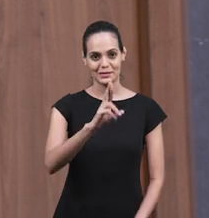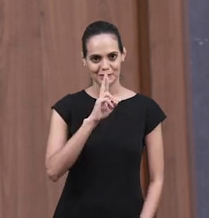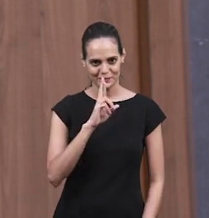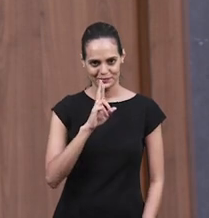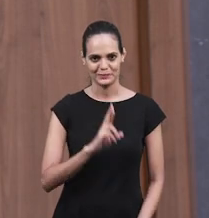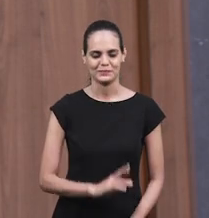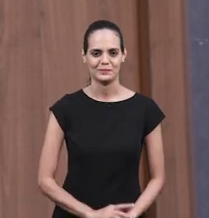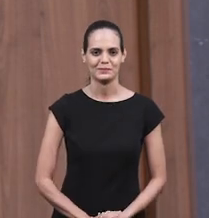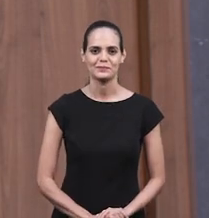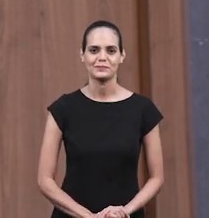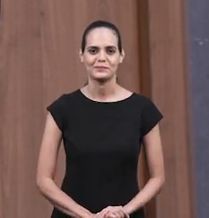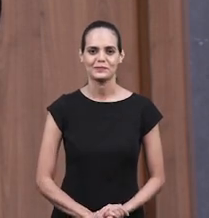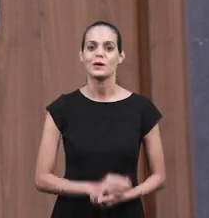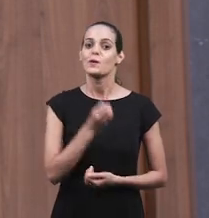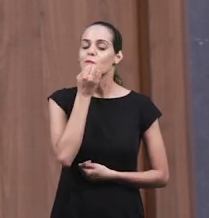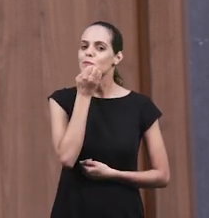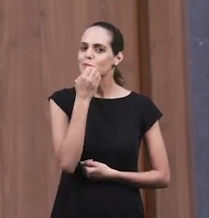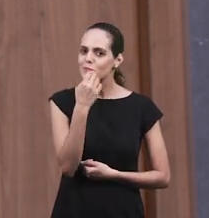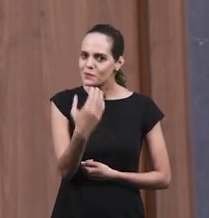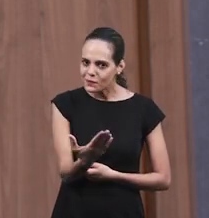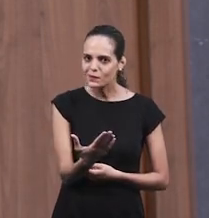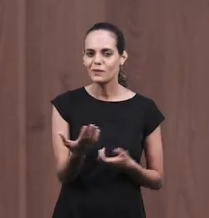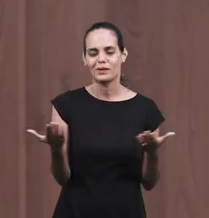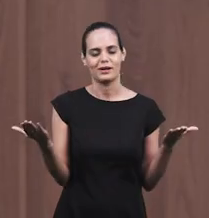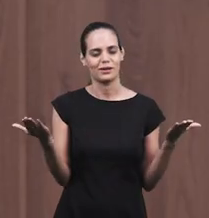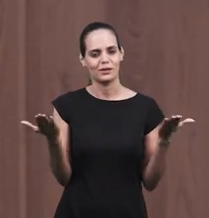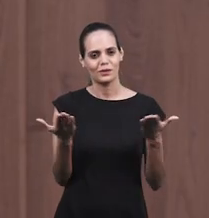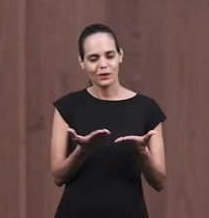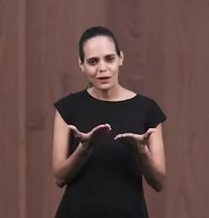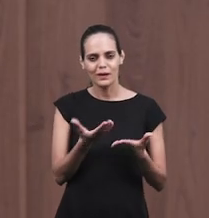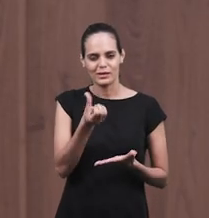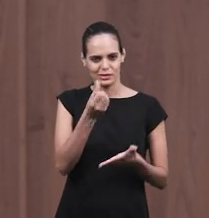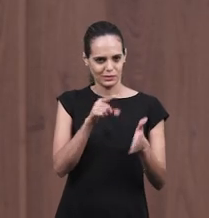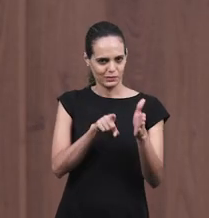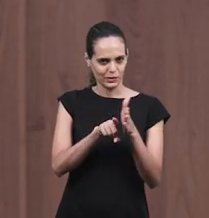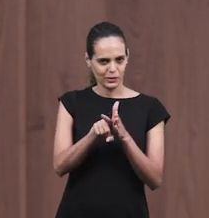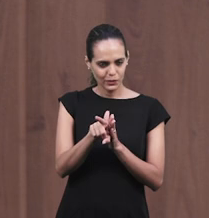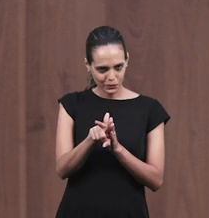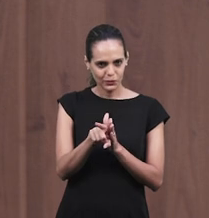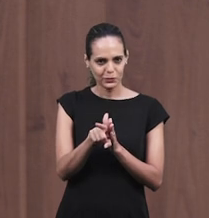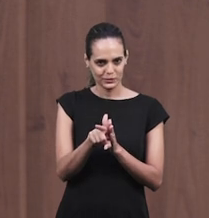obrigado pela sua resposta. Muito bem, irmãos, nós então chegamos assim